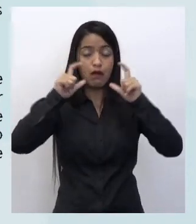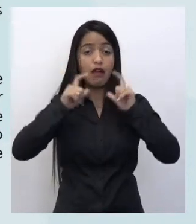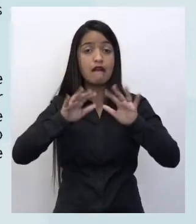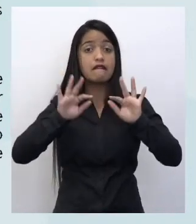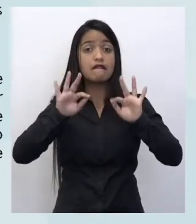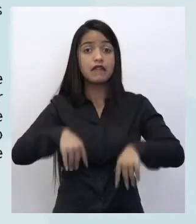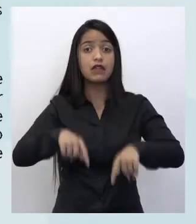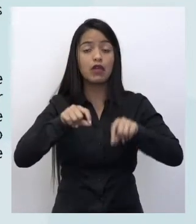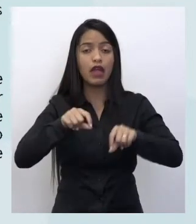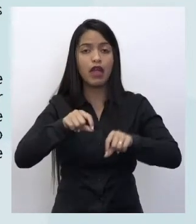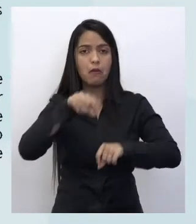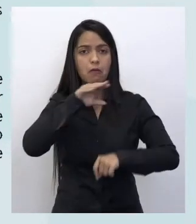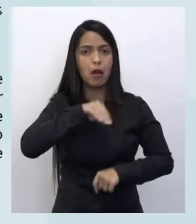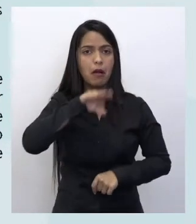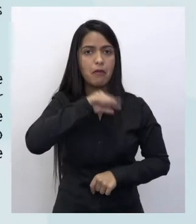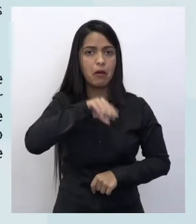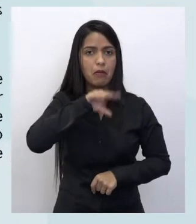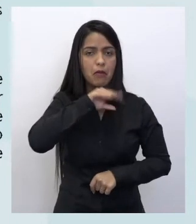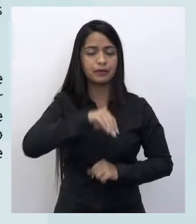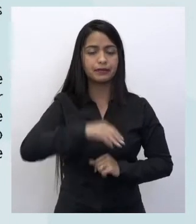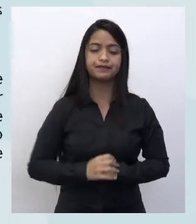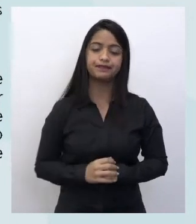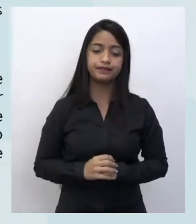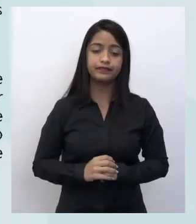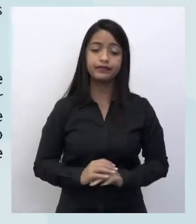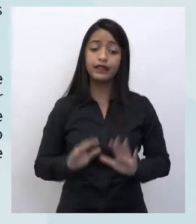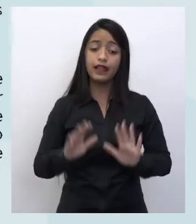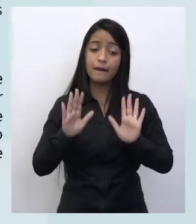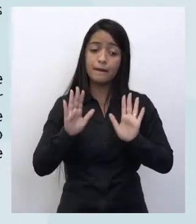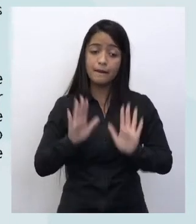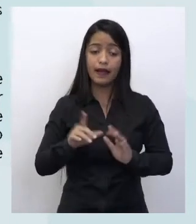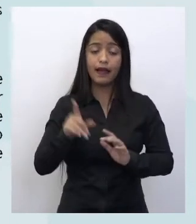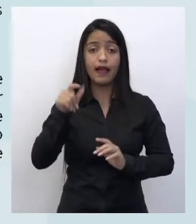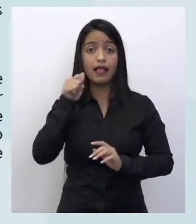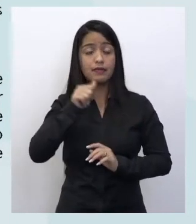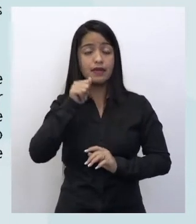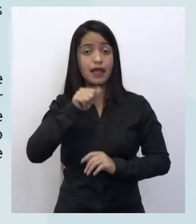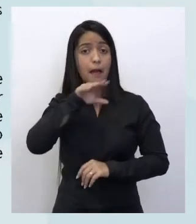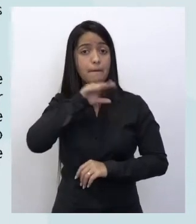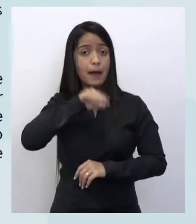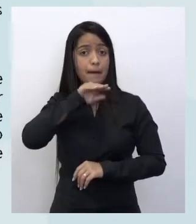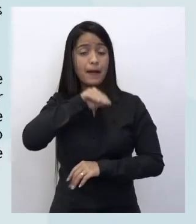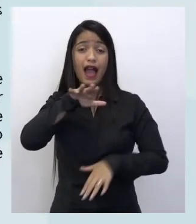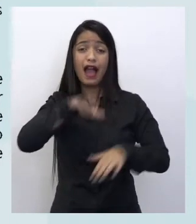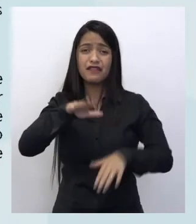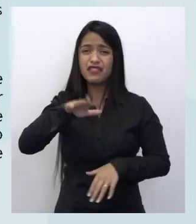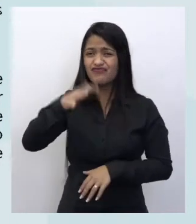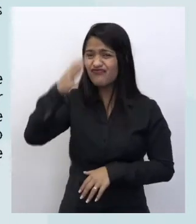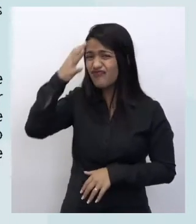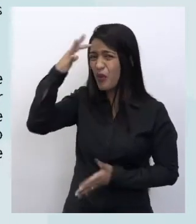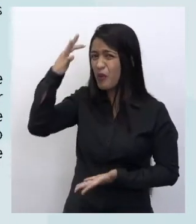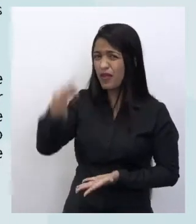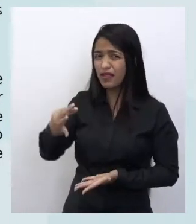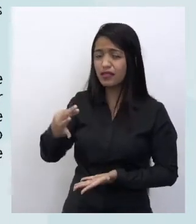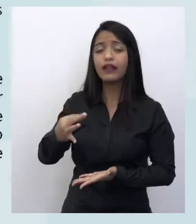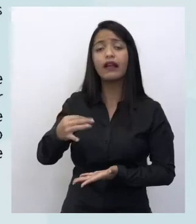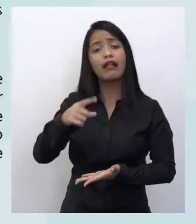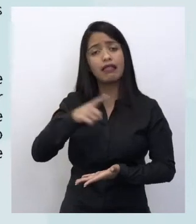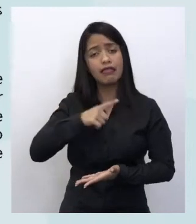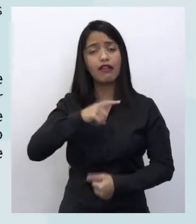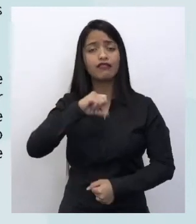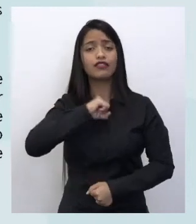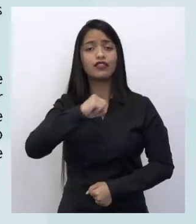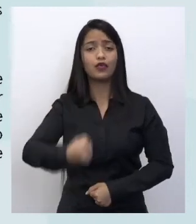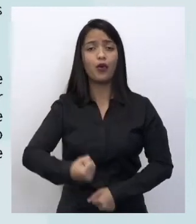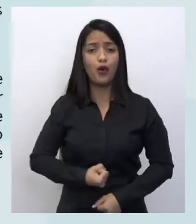Apolo. Mas, como nem sempre o que ela diz nos é inteligível, há os sacerdotes do santuário que as